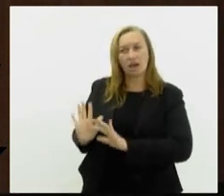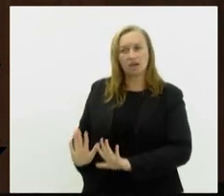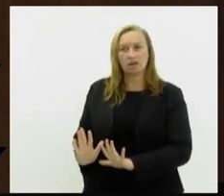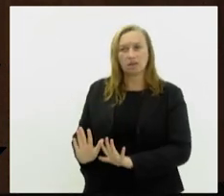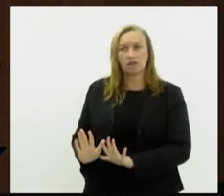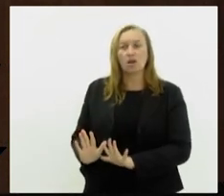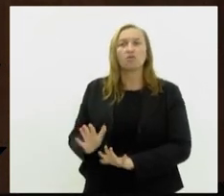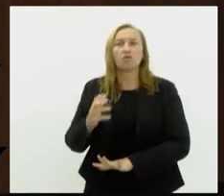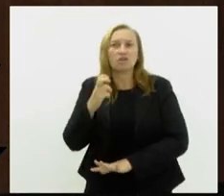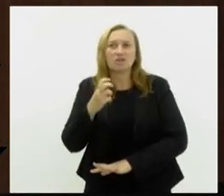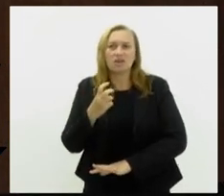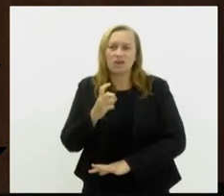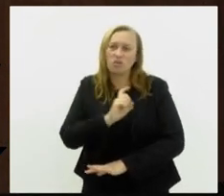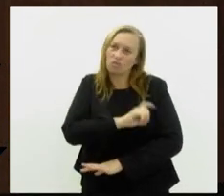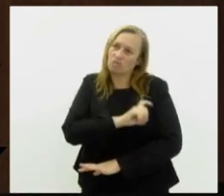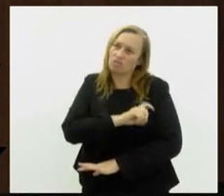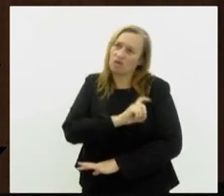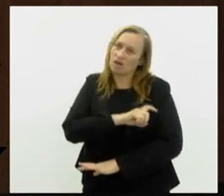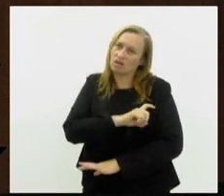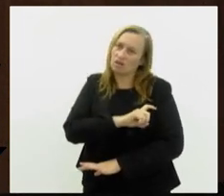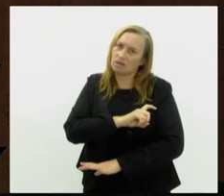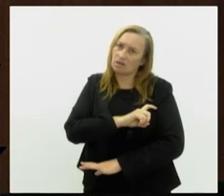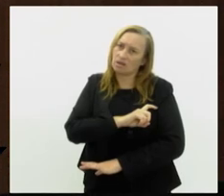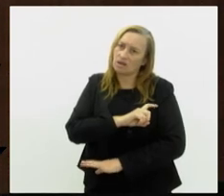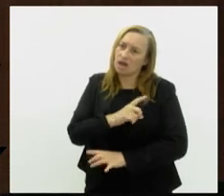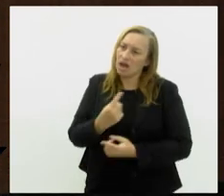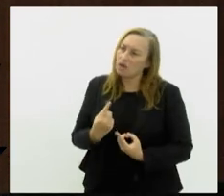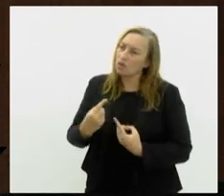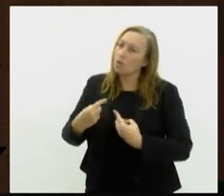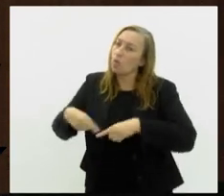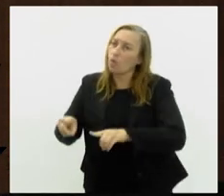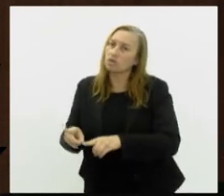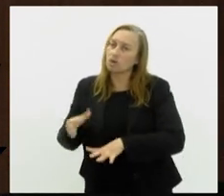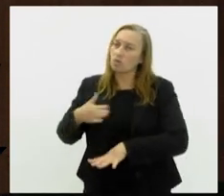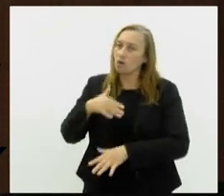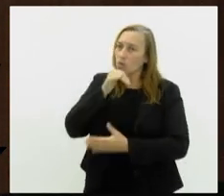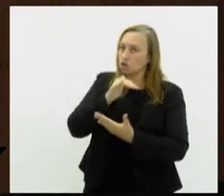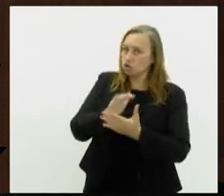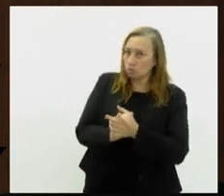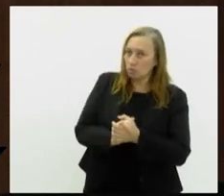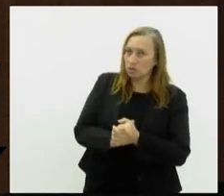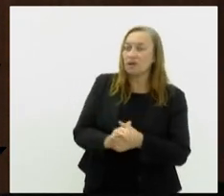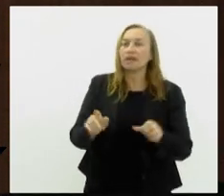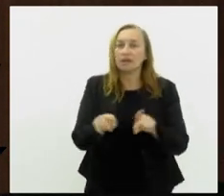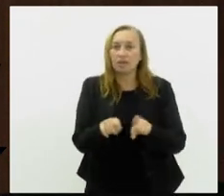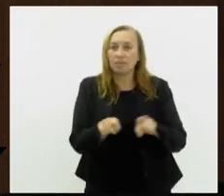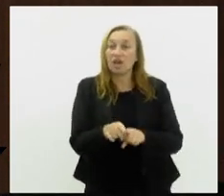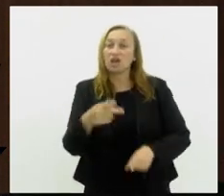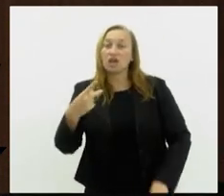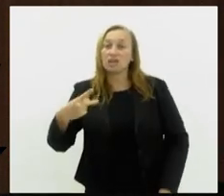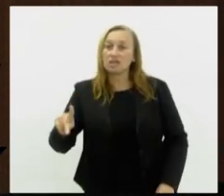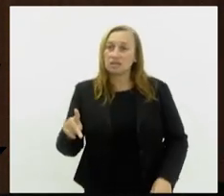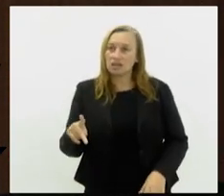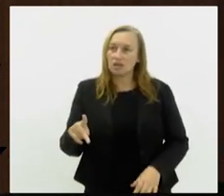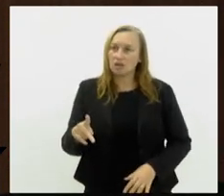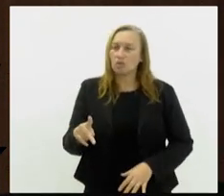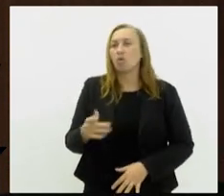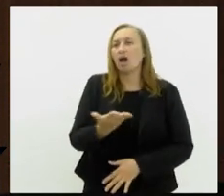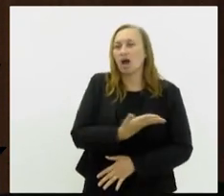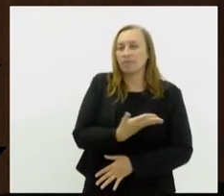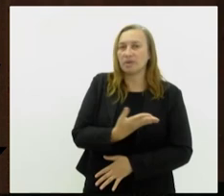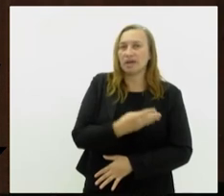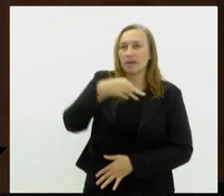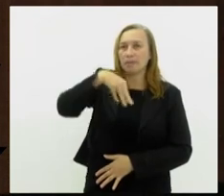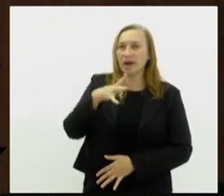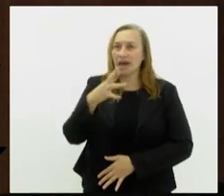foi covarde ao mexer com meu marido. Primeiro virou as costas quando seu chaveirinho chamado Maria Rosa resolveu do além convocar meu marido